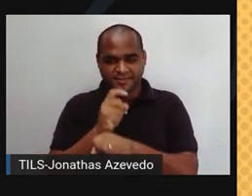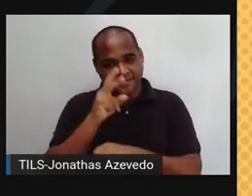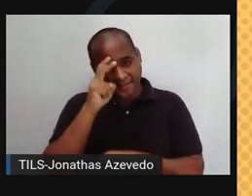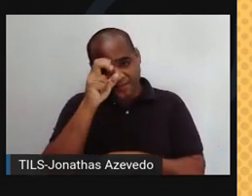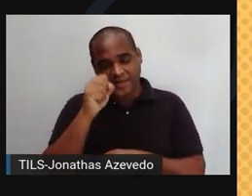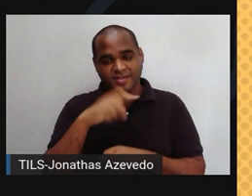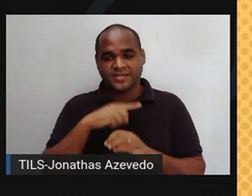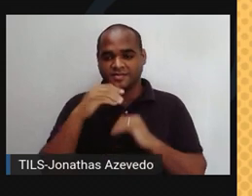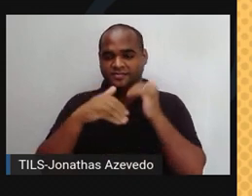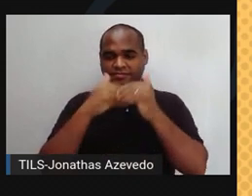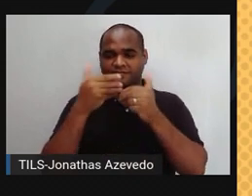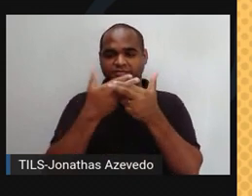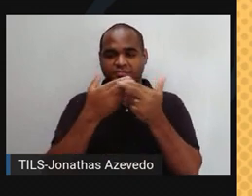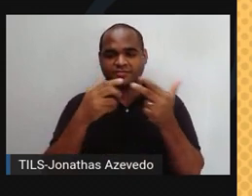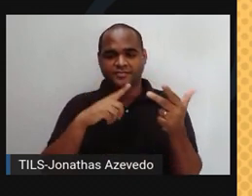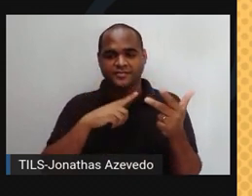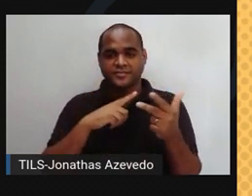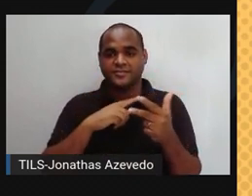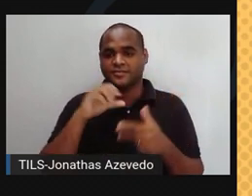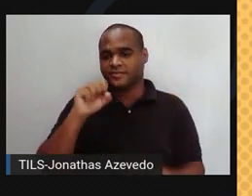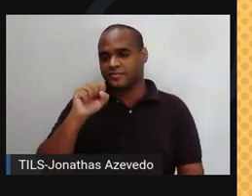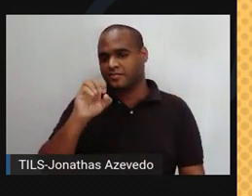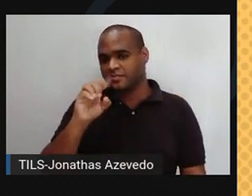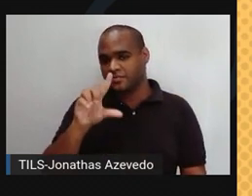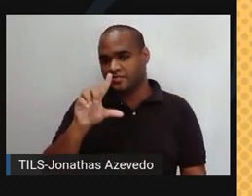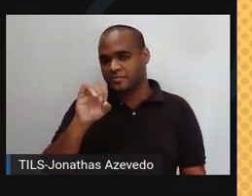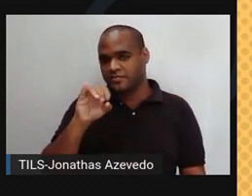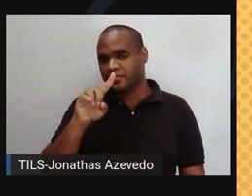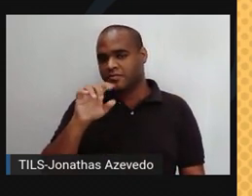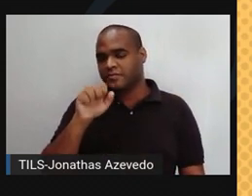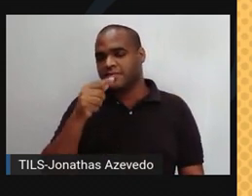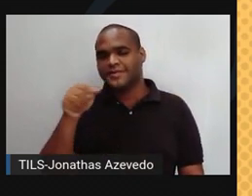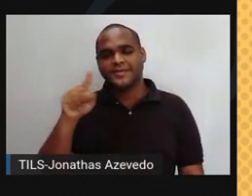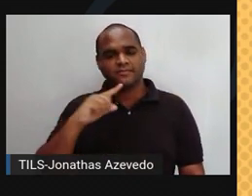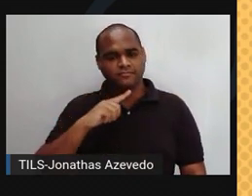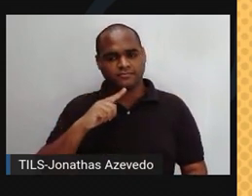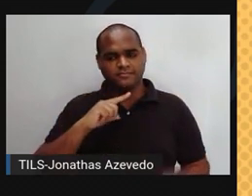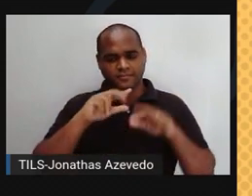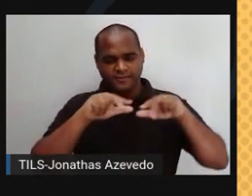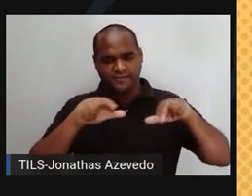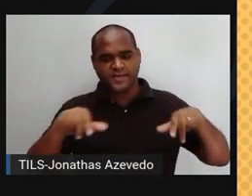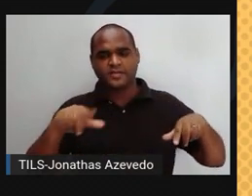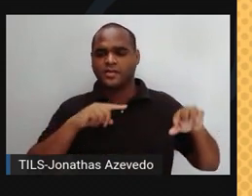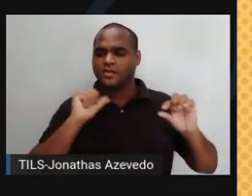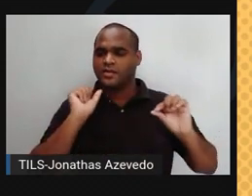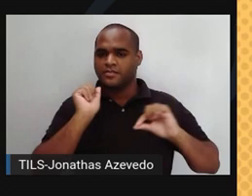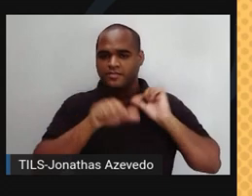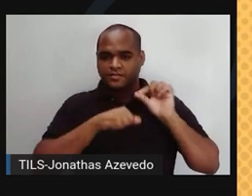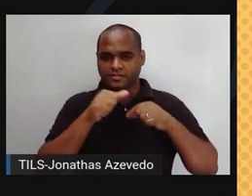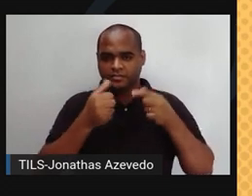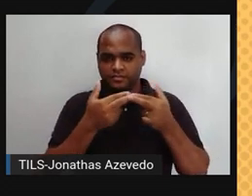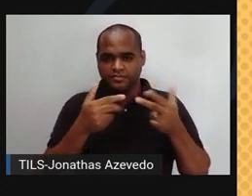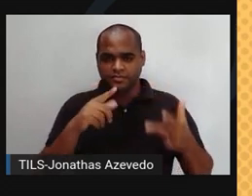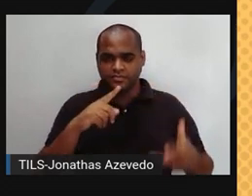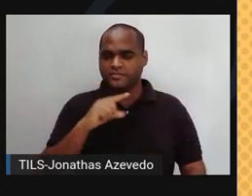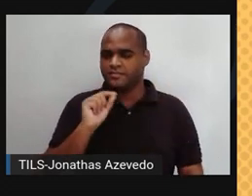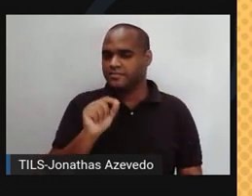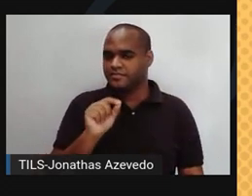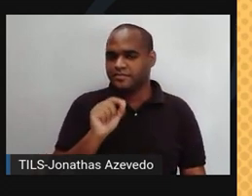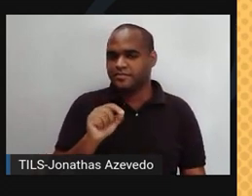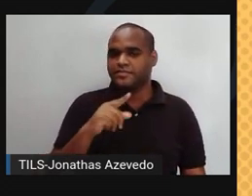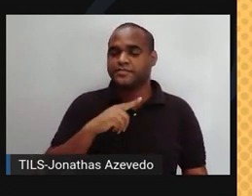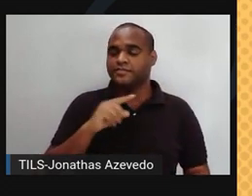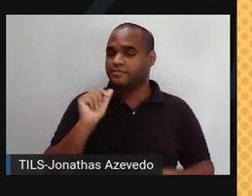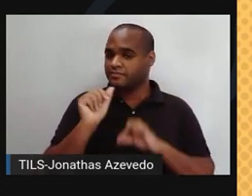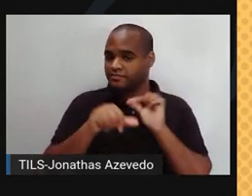esse processo chamamos de solidificação mas existem outras transformações quando uma